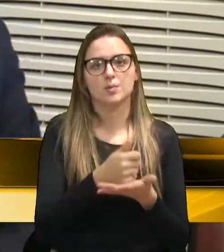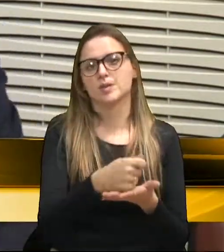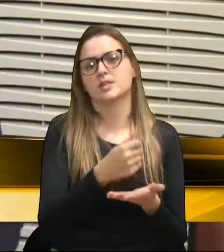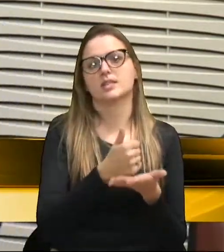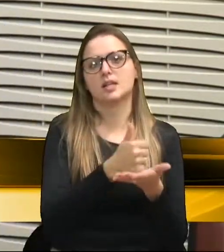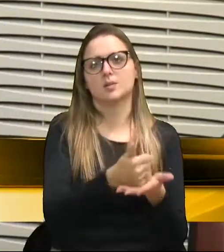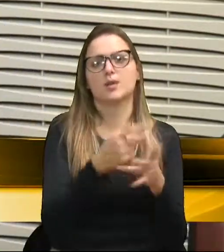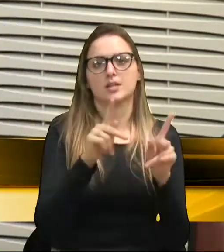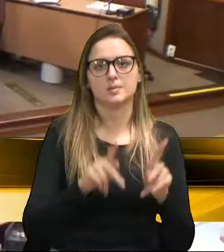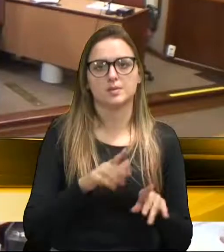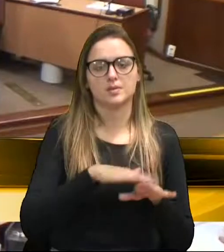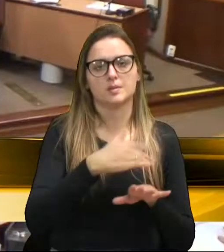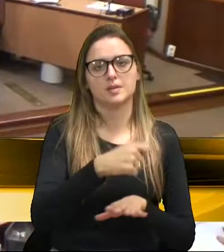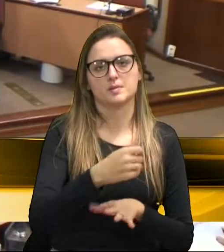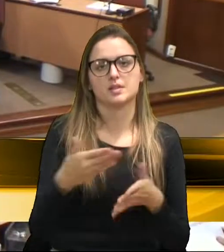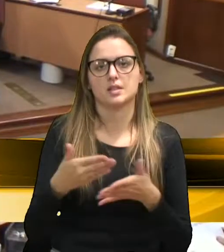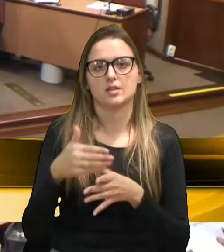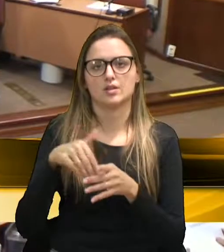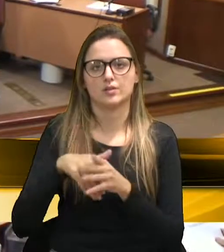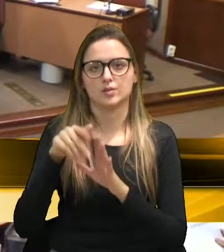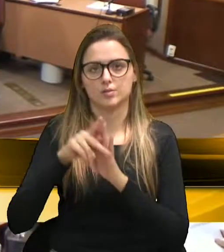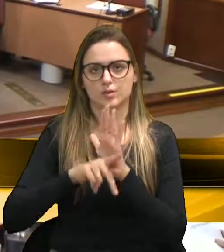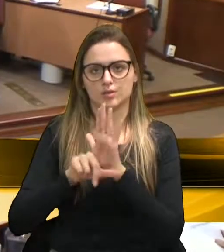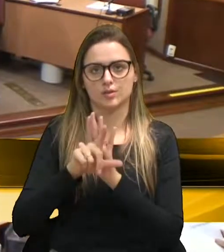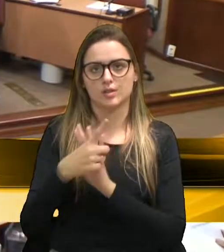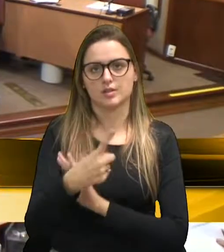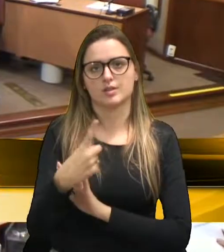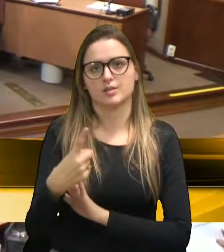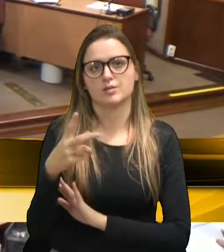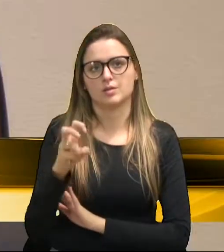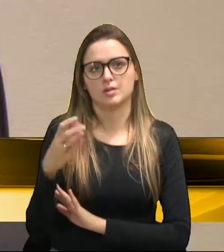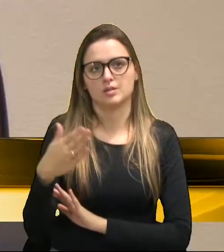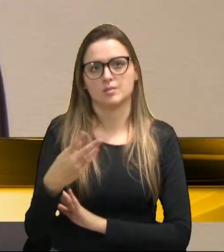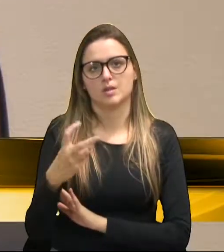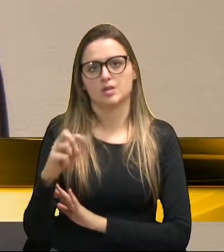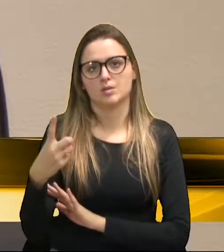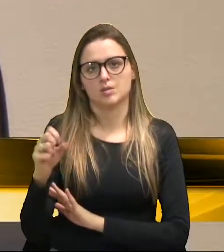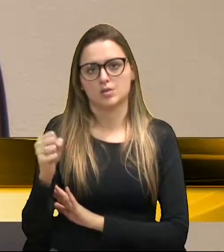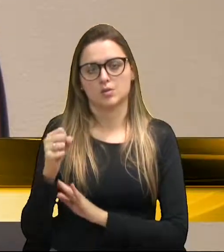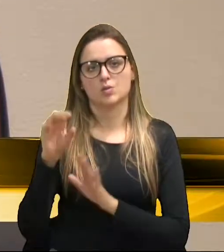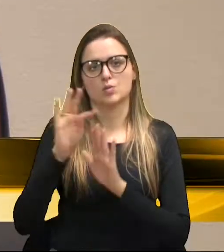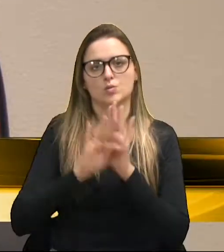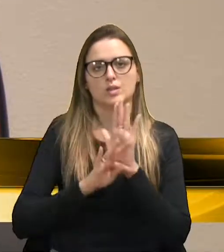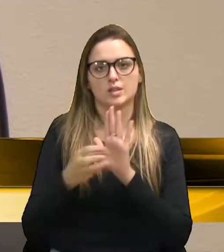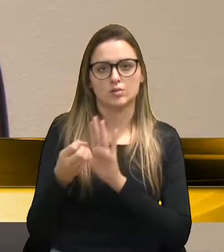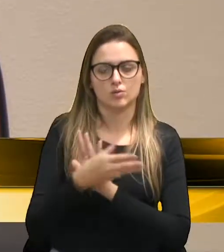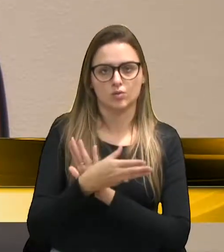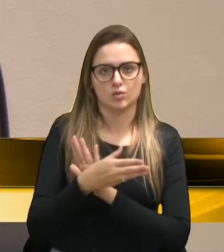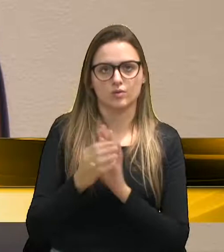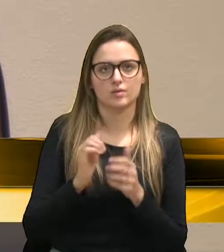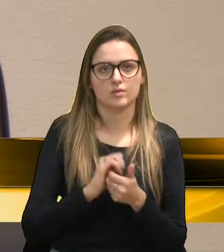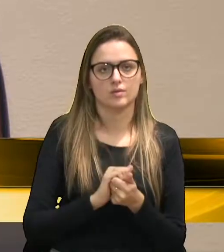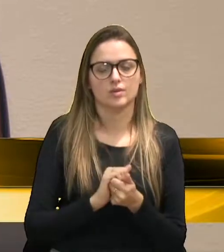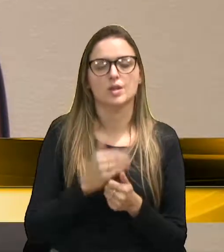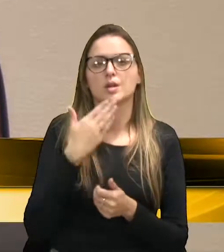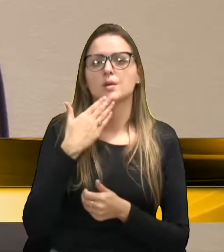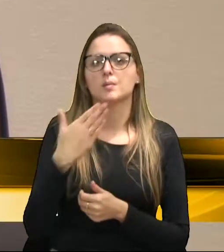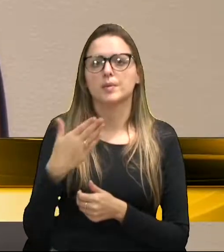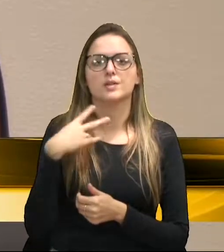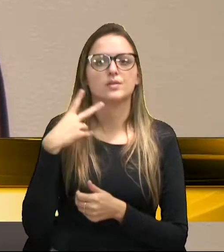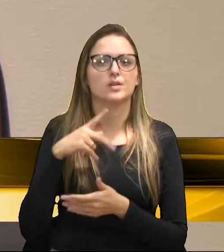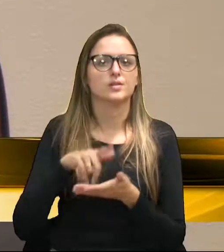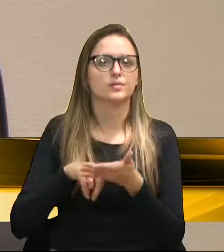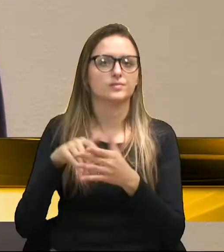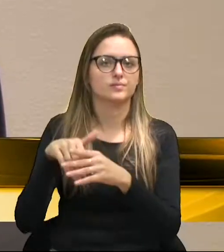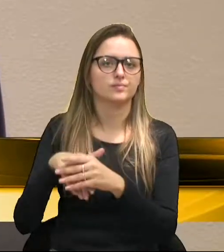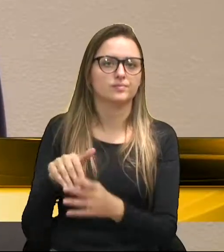obrigado. Está em votação o projeto de lei número 115/2018 com mensagem retificativa. Solicito aos vereadores que